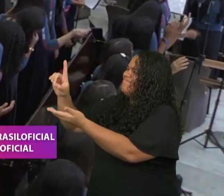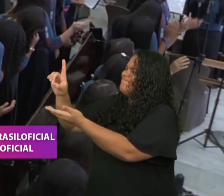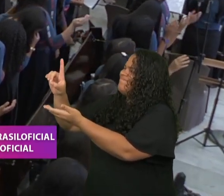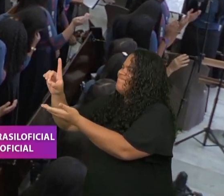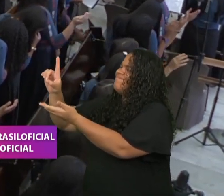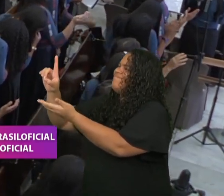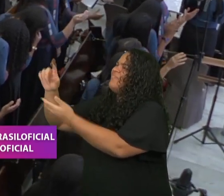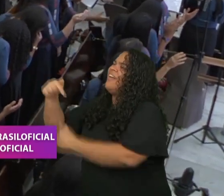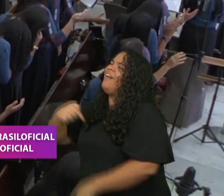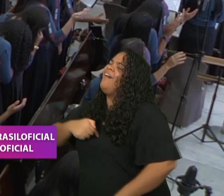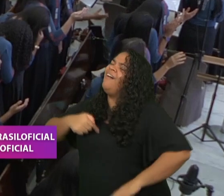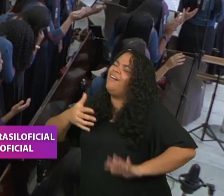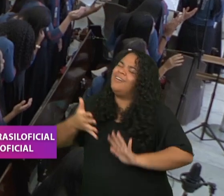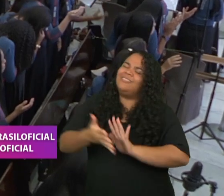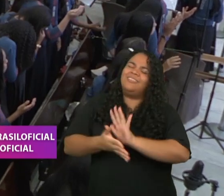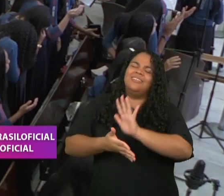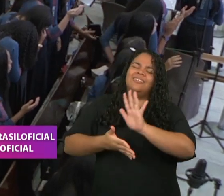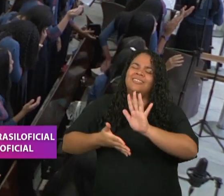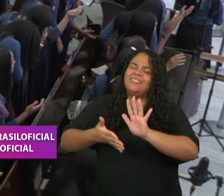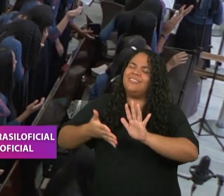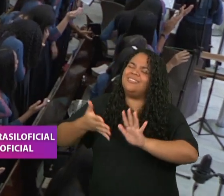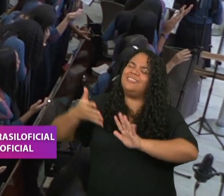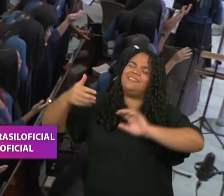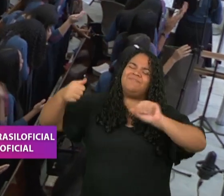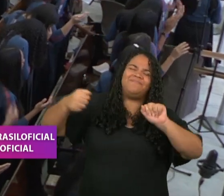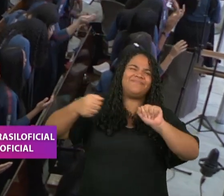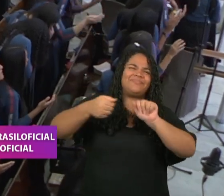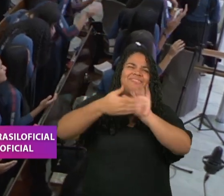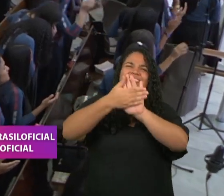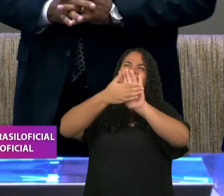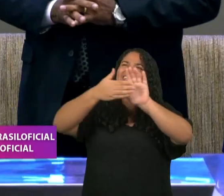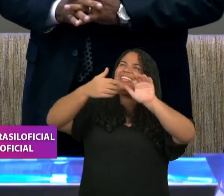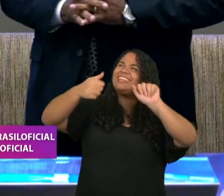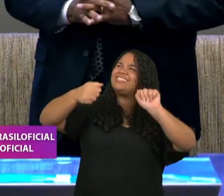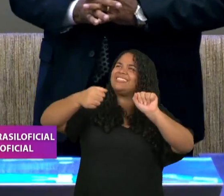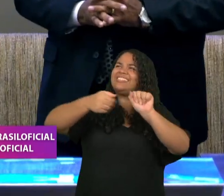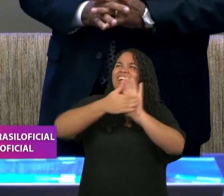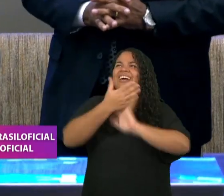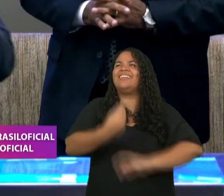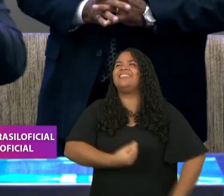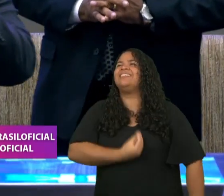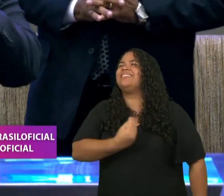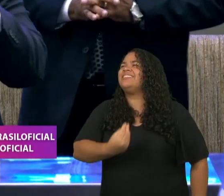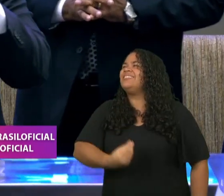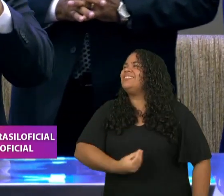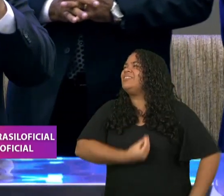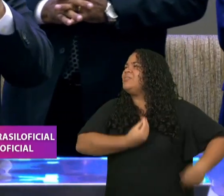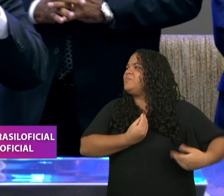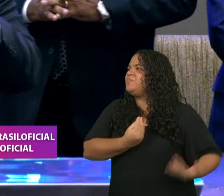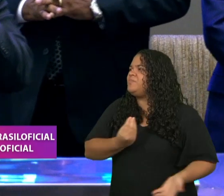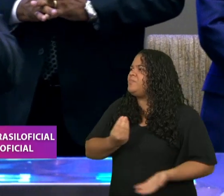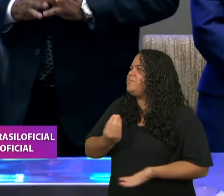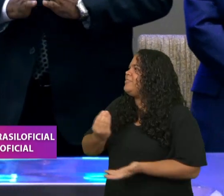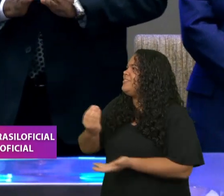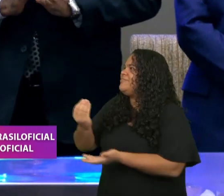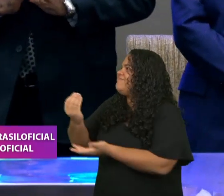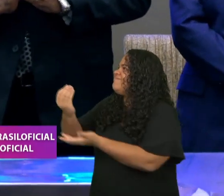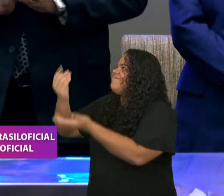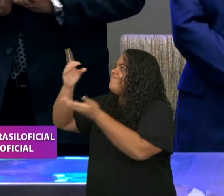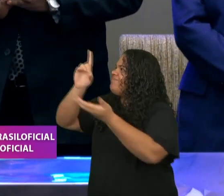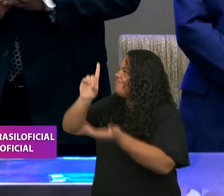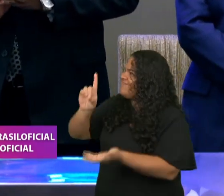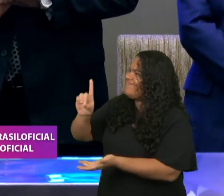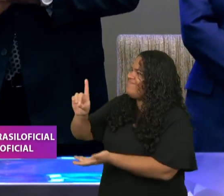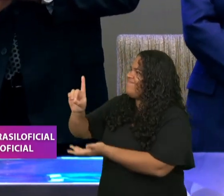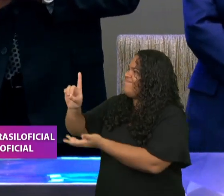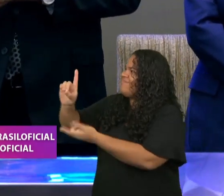Eu canto esta canção, canta comigo, de entrega a ti, Jesus. E o